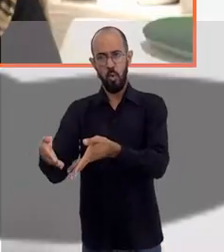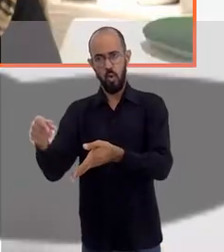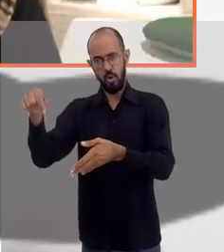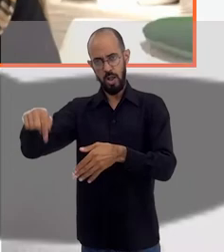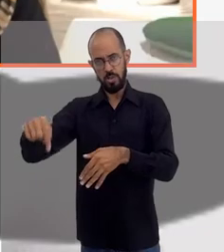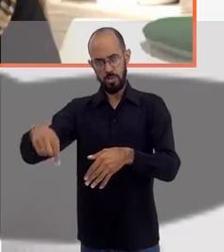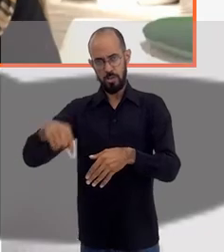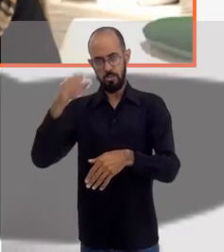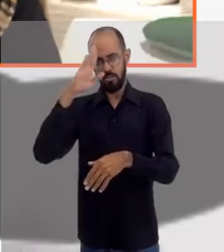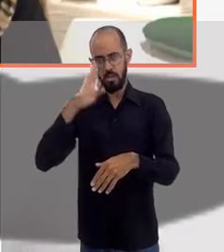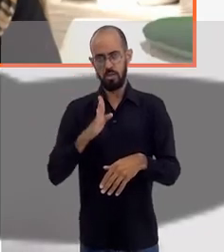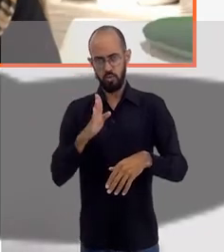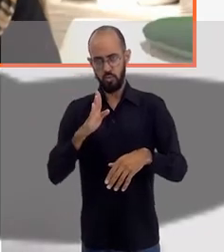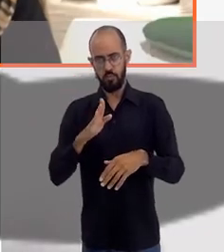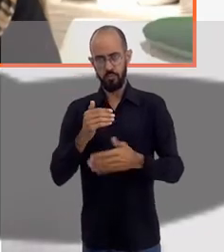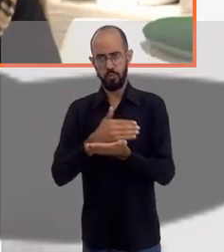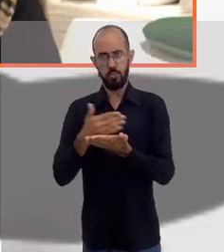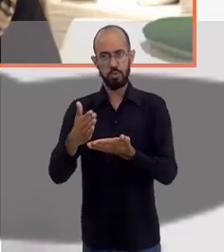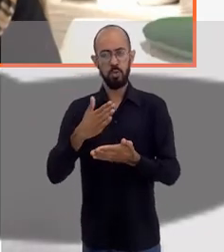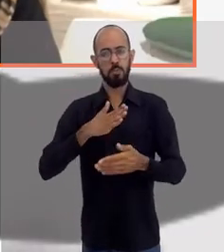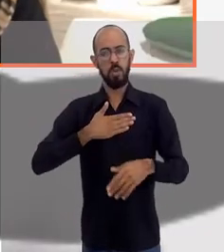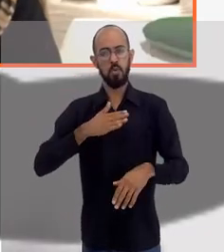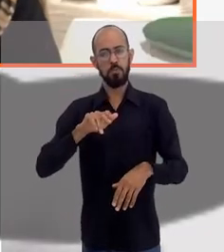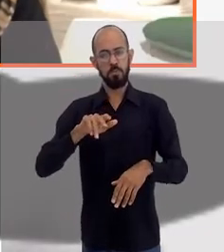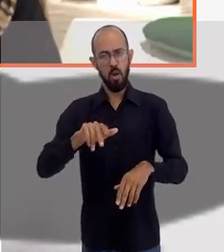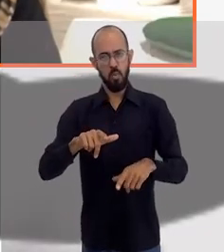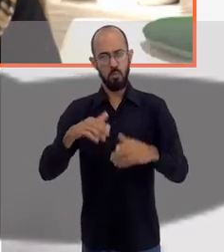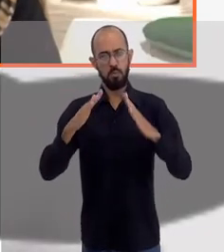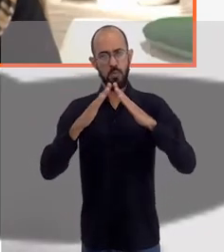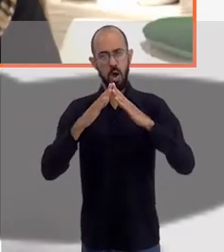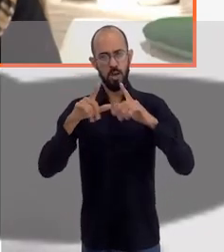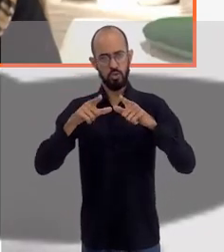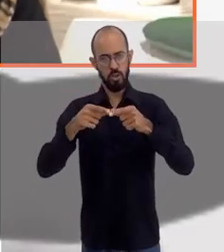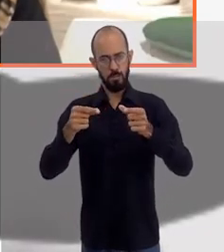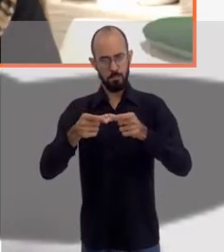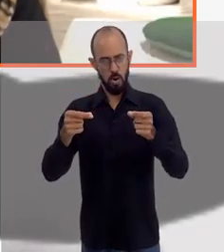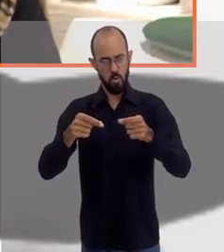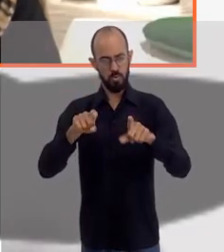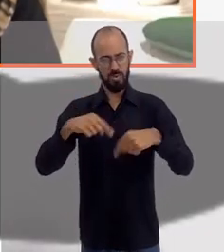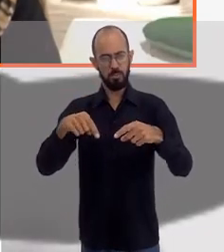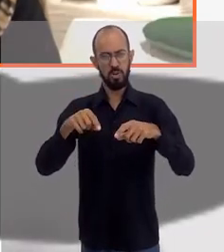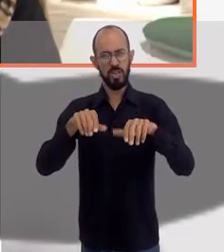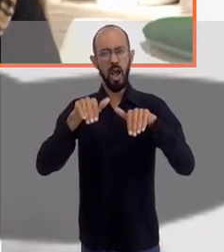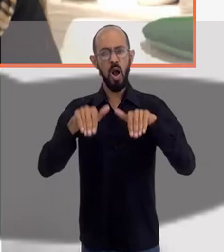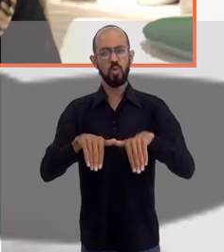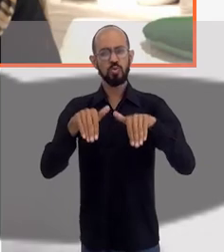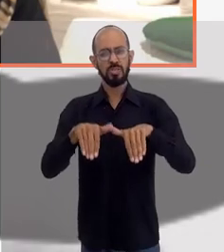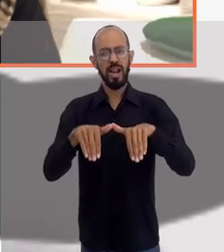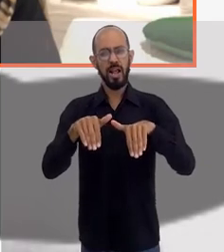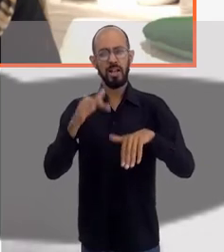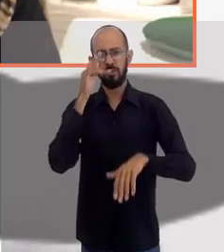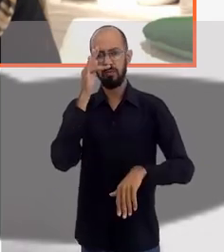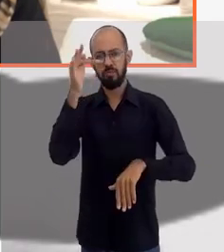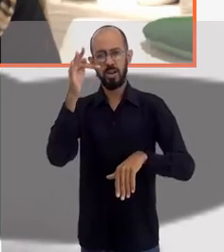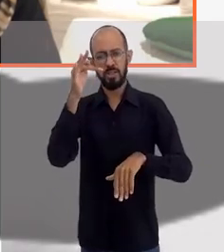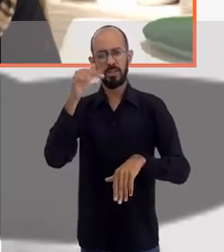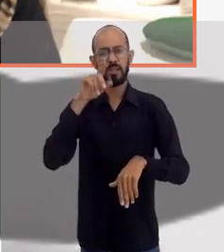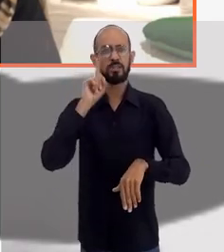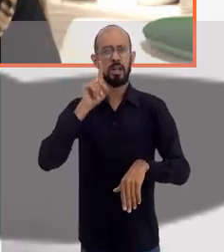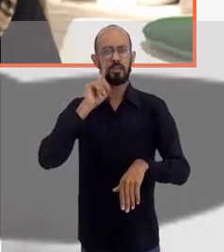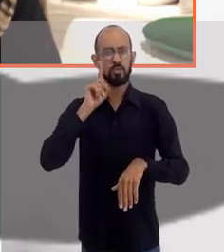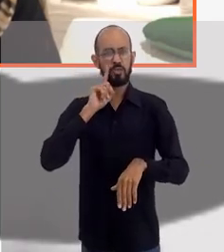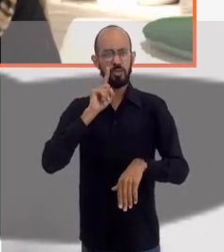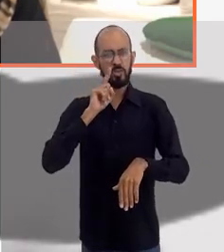estados aqui do Brasil Então começou com meu irmão que mora no Japão depois foi para a Austrália Austrália França Estados Unidos